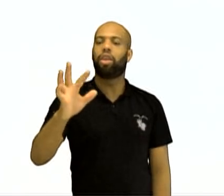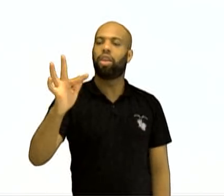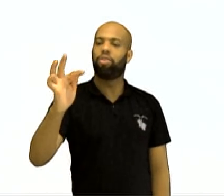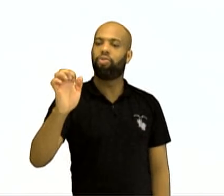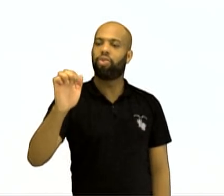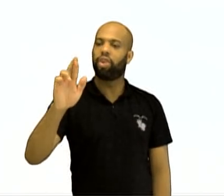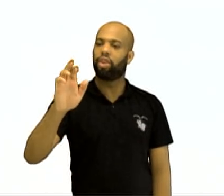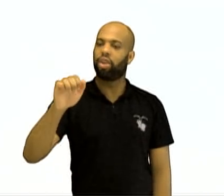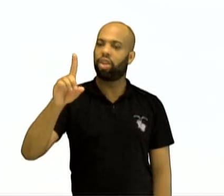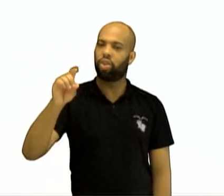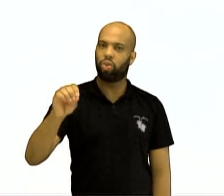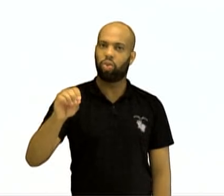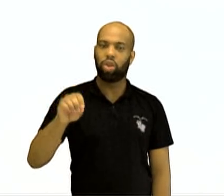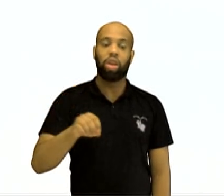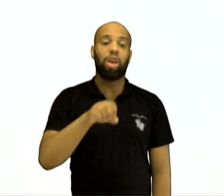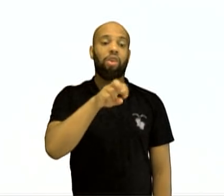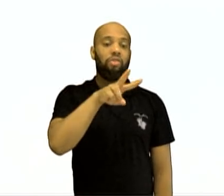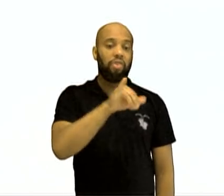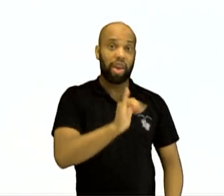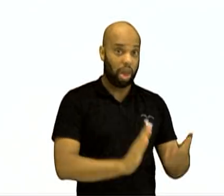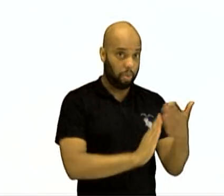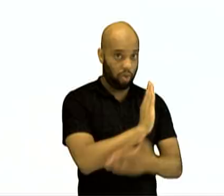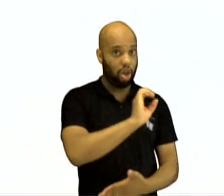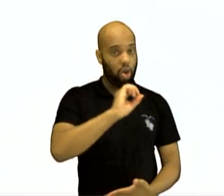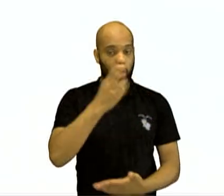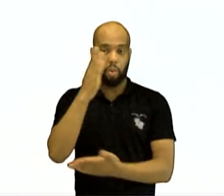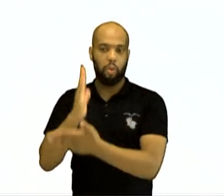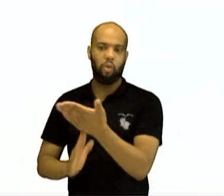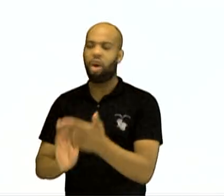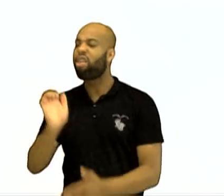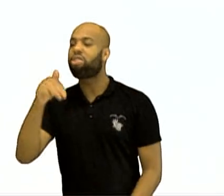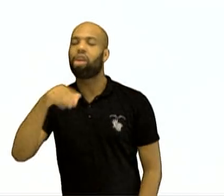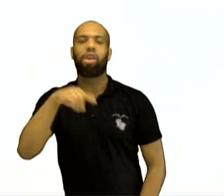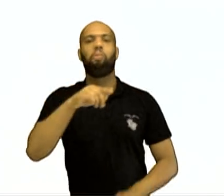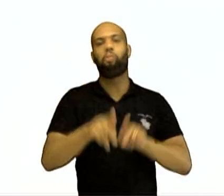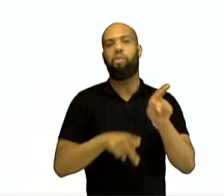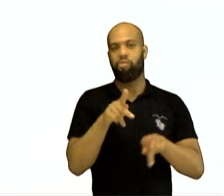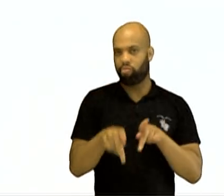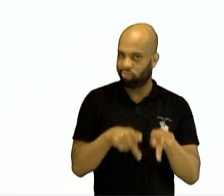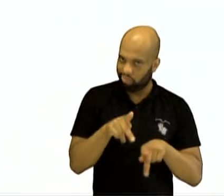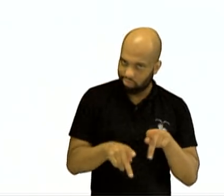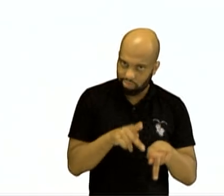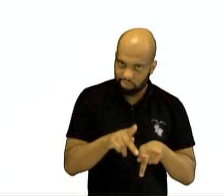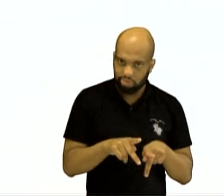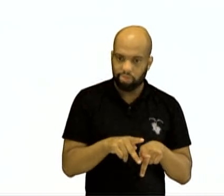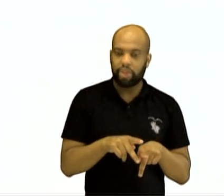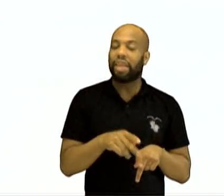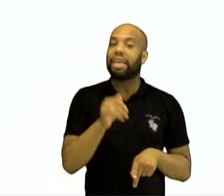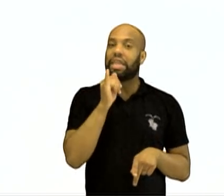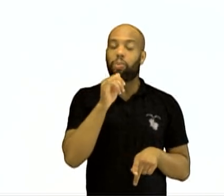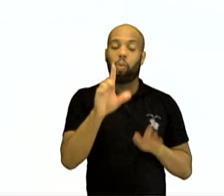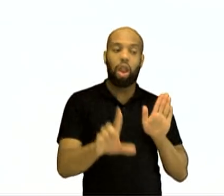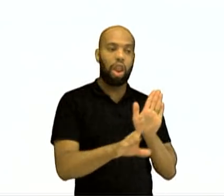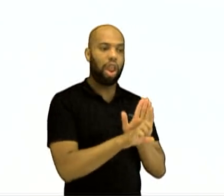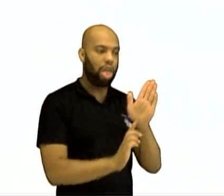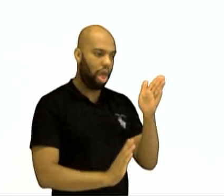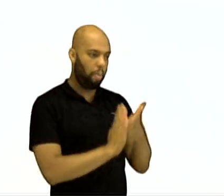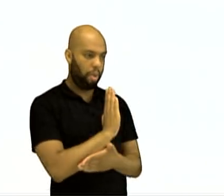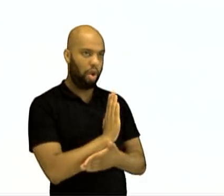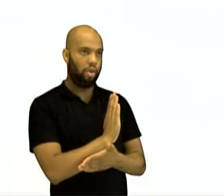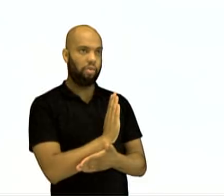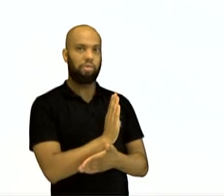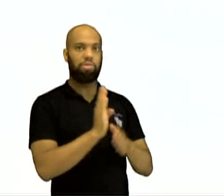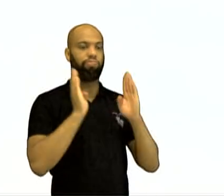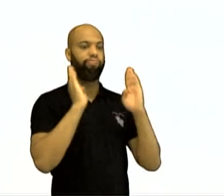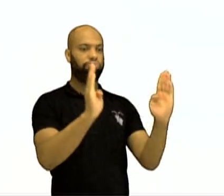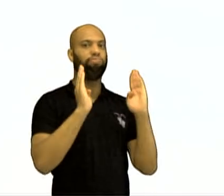parecido, a aprovação ou rejeição pelo povo, né, que é um ato de lei aprovado provisoriamente. Então não vai ser lei, é uma